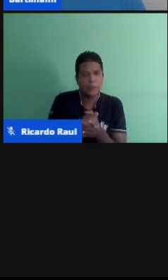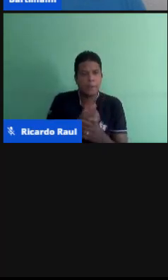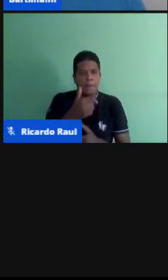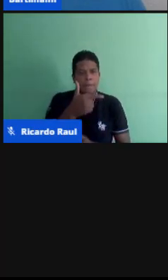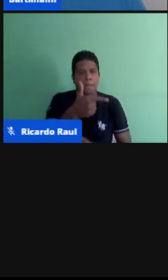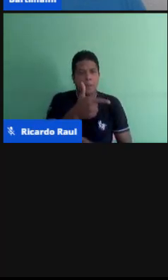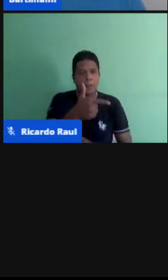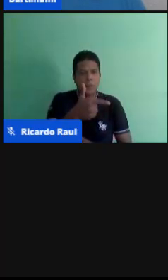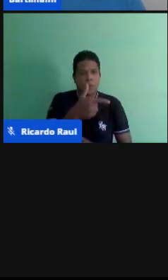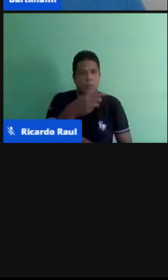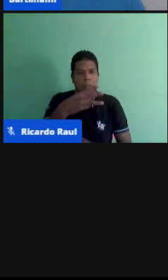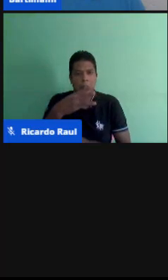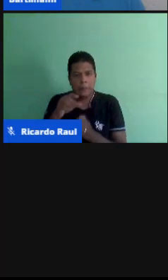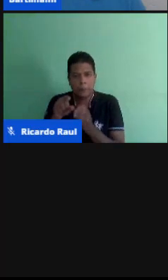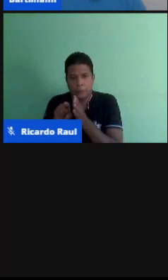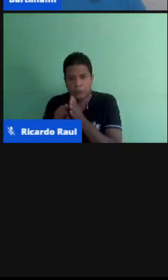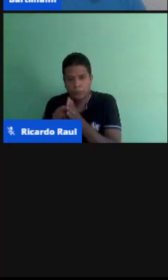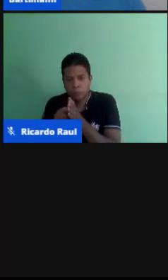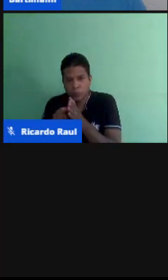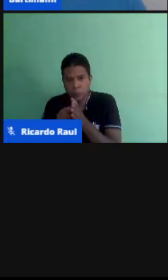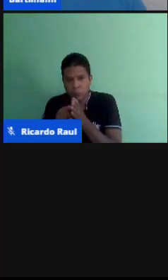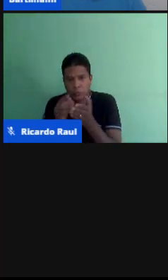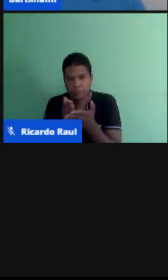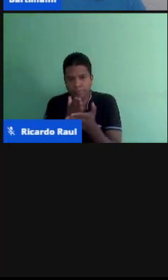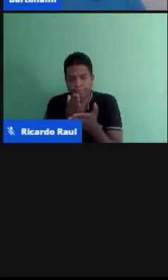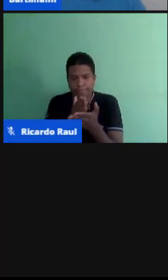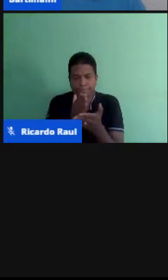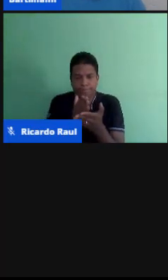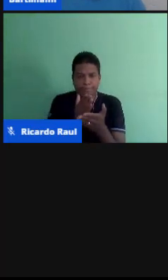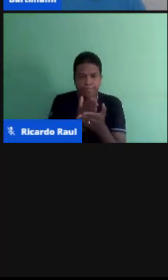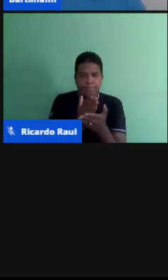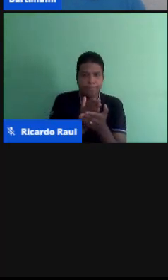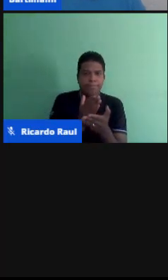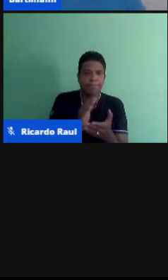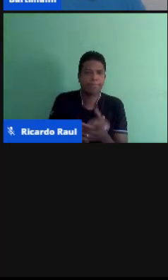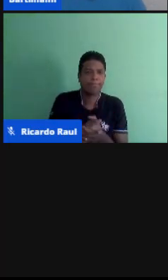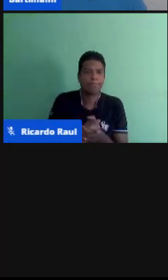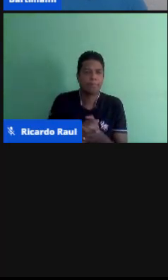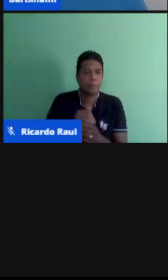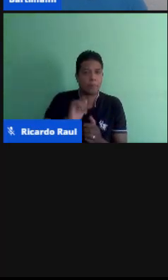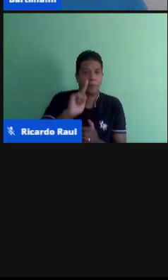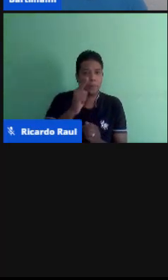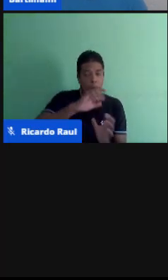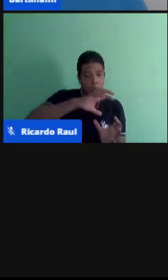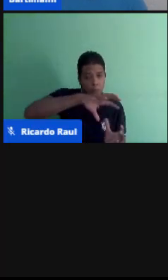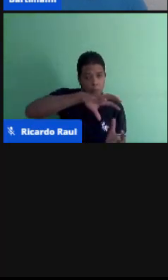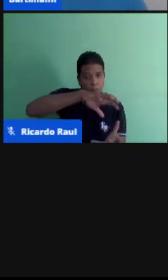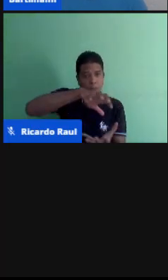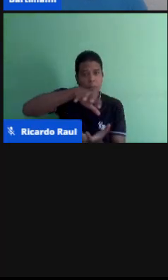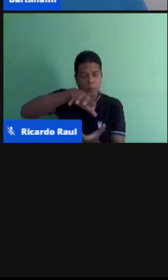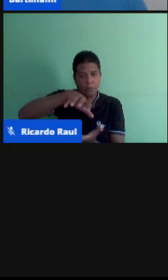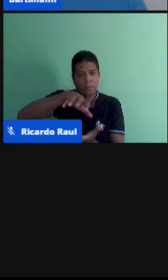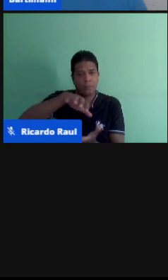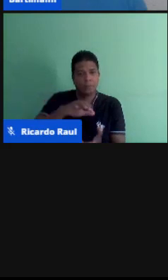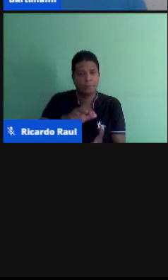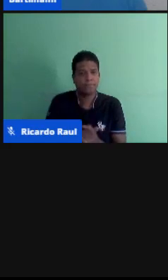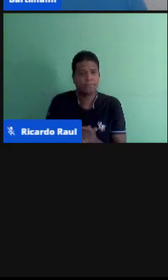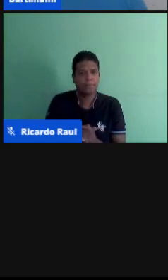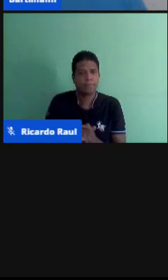23 periódicos importantes da geografia, com Qualis A1, A2, etc. E